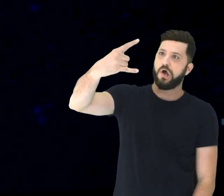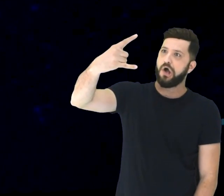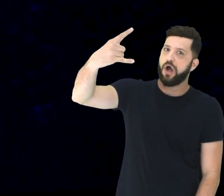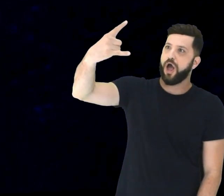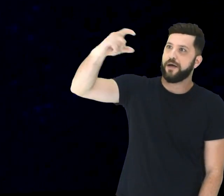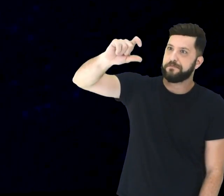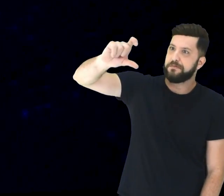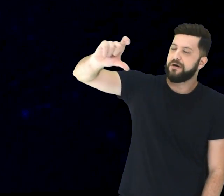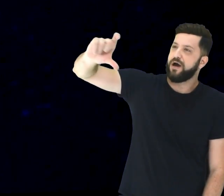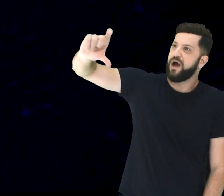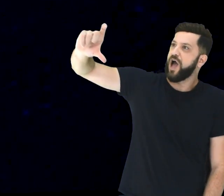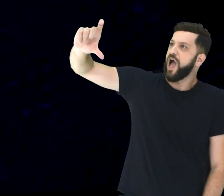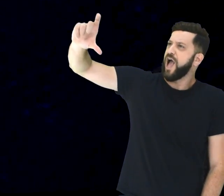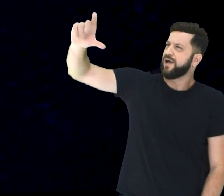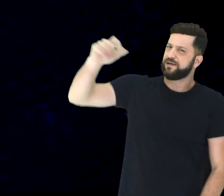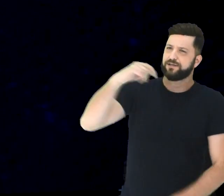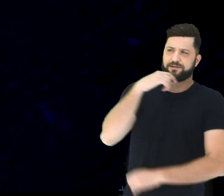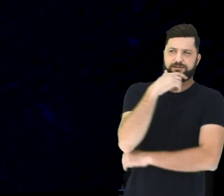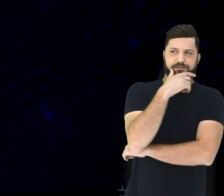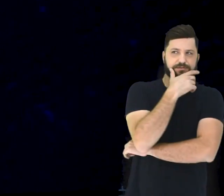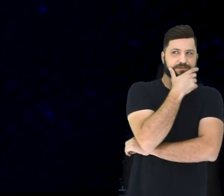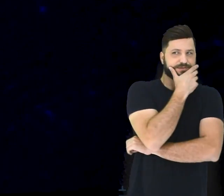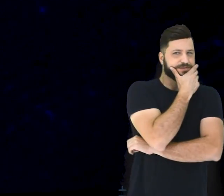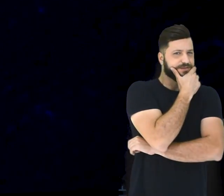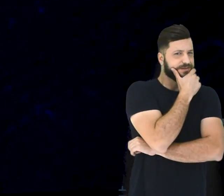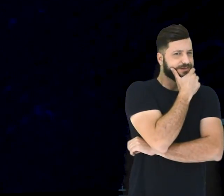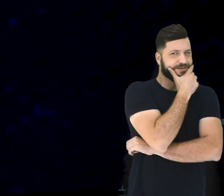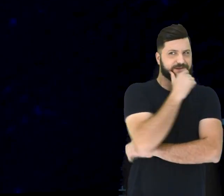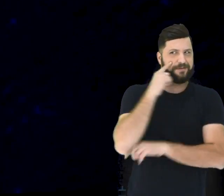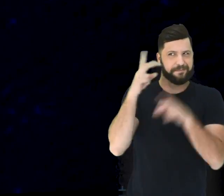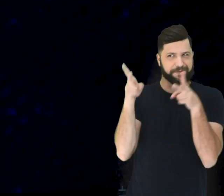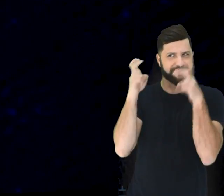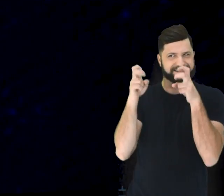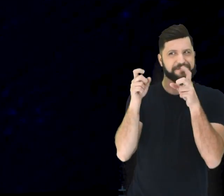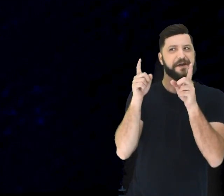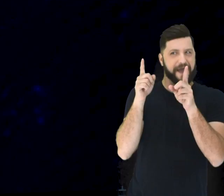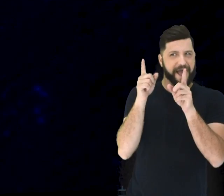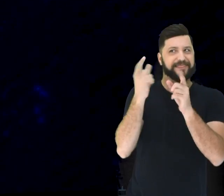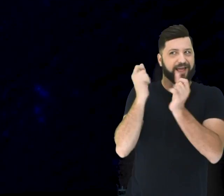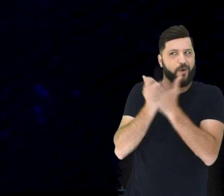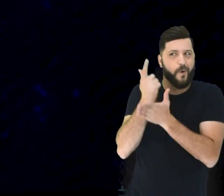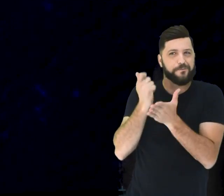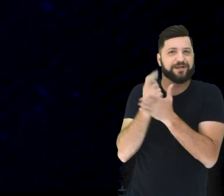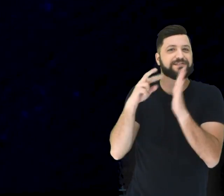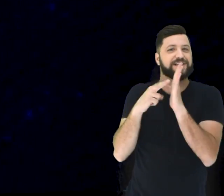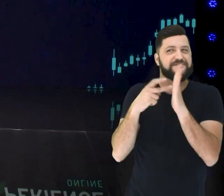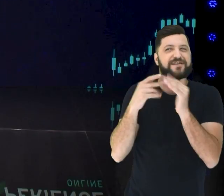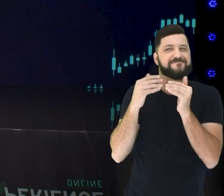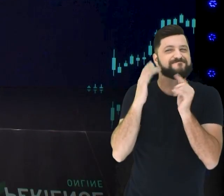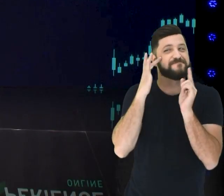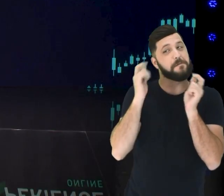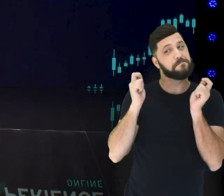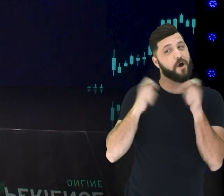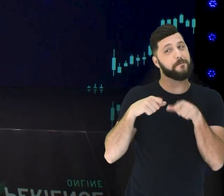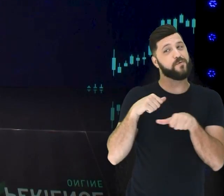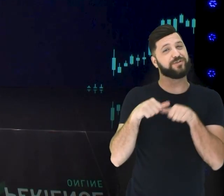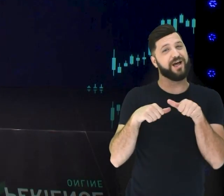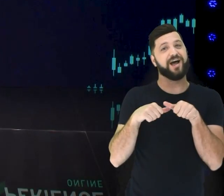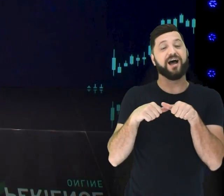perna e eles sustentam o preço lá em cima Os compradores conseguem sustentar o preço lá em cima e aí o que que acontece